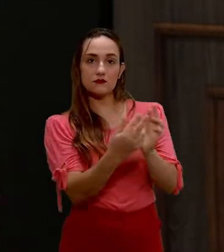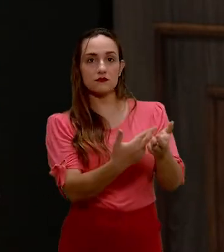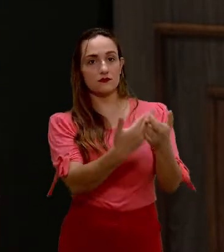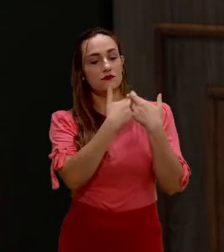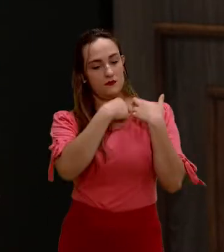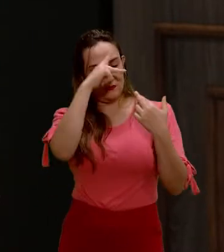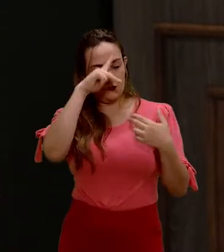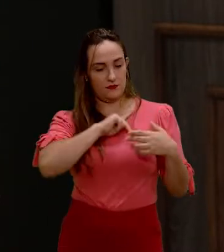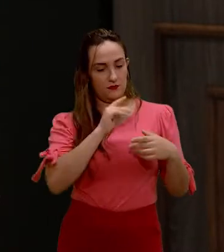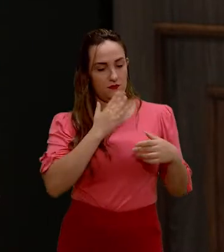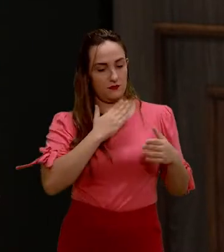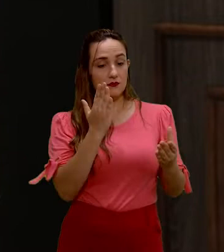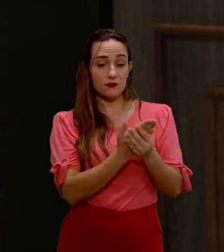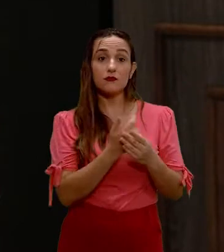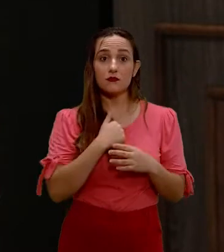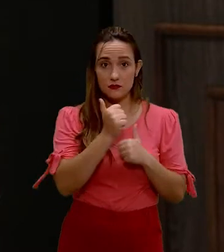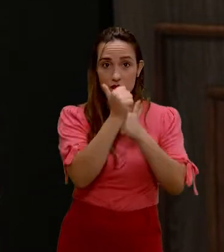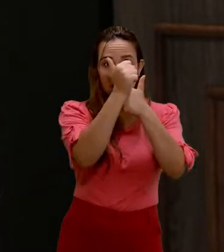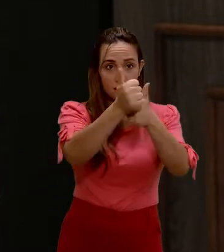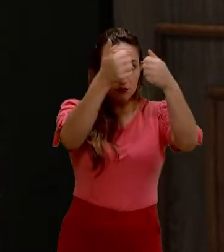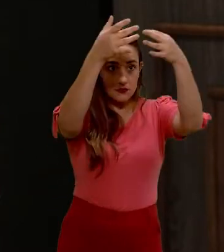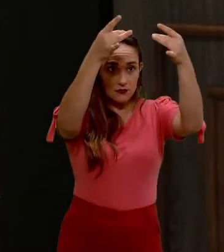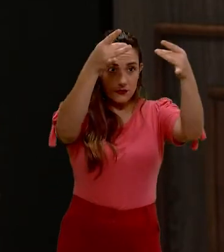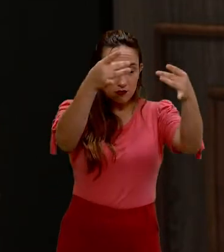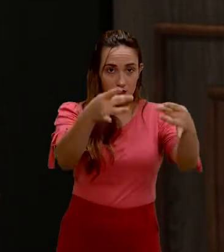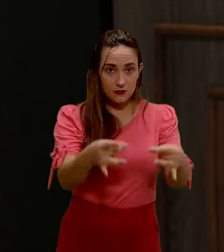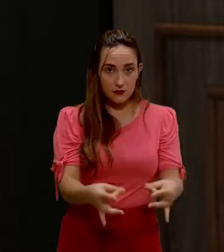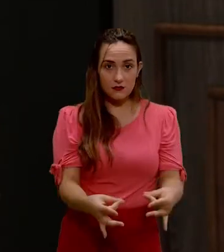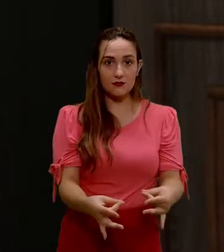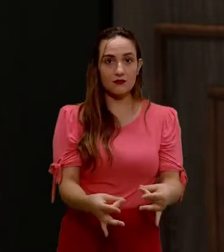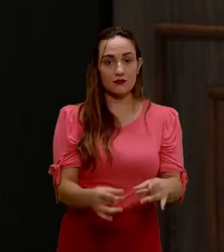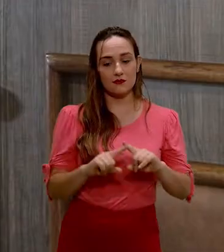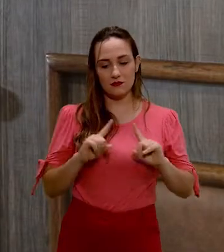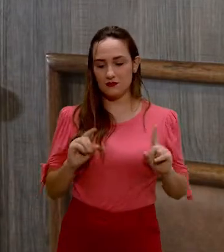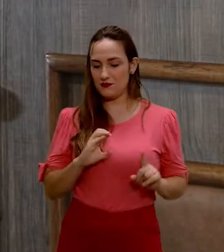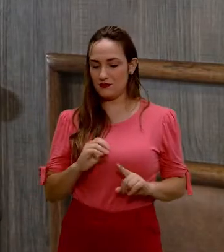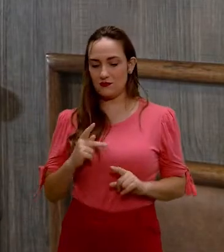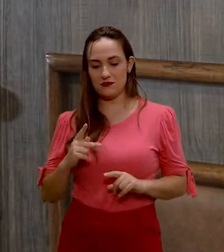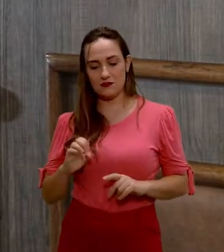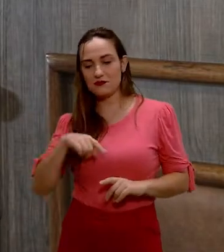que estejam na CPE, mas a CPE não capta o processo do cartório.